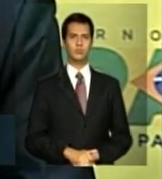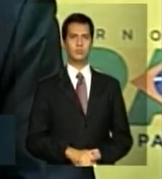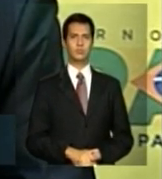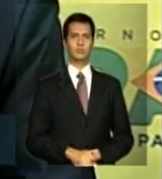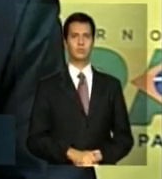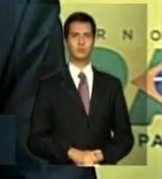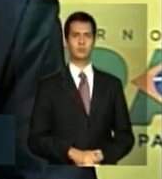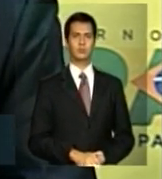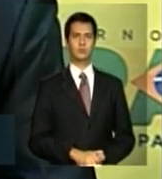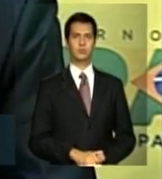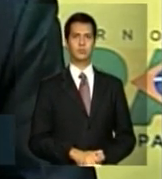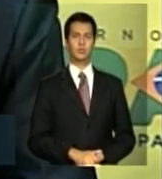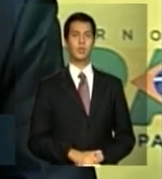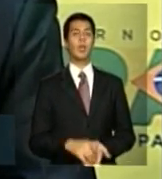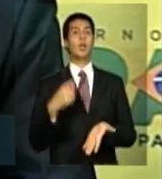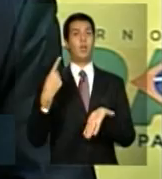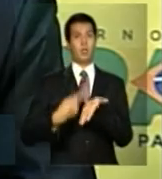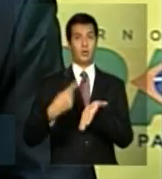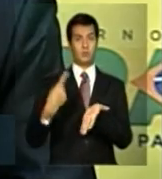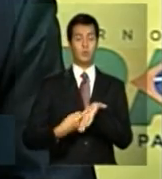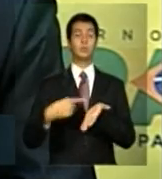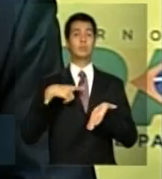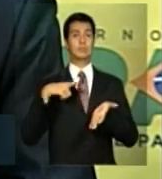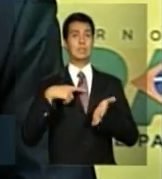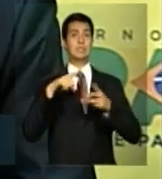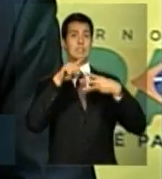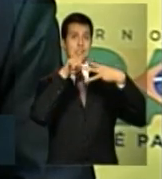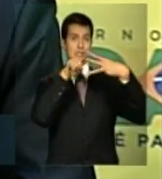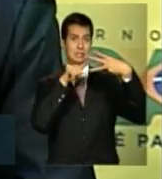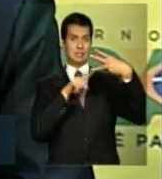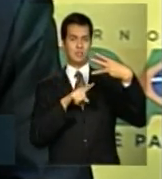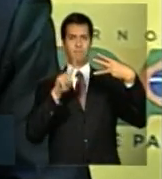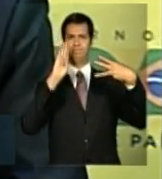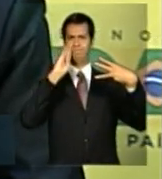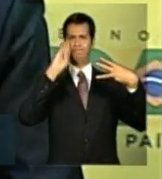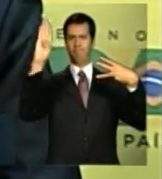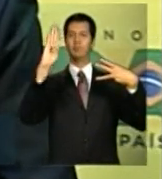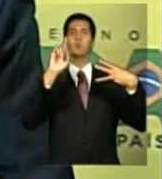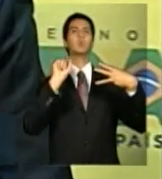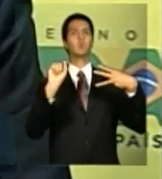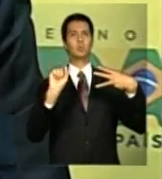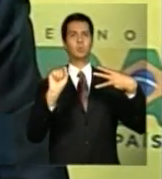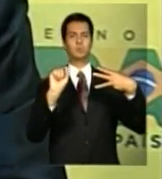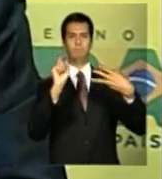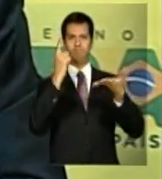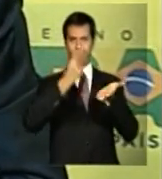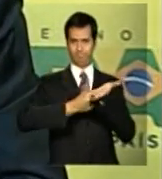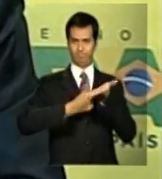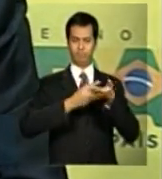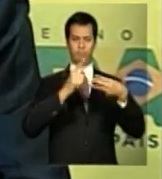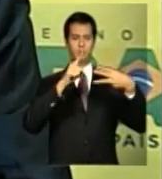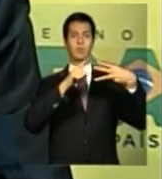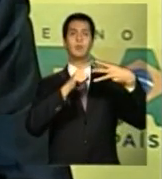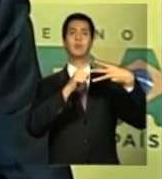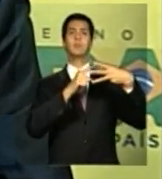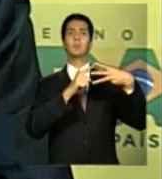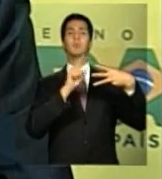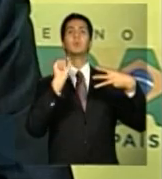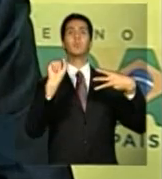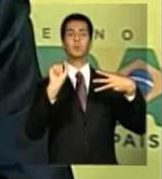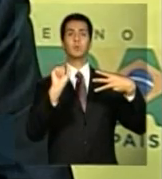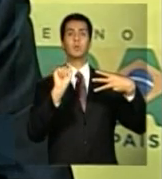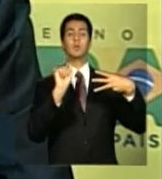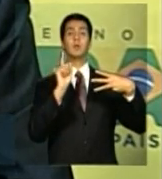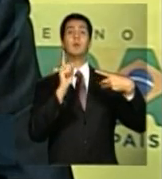estava alicerçado em três pontos prioritários. O primeiro, que haveria um reajuste